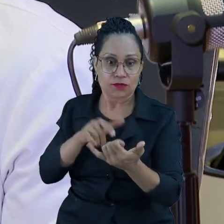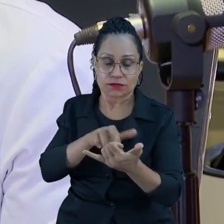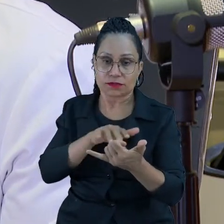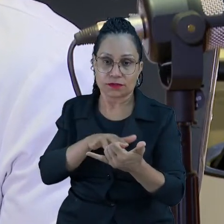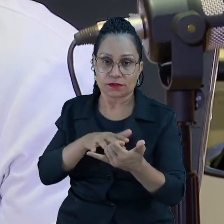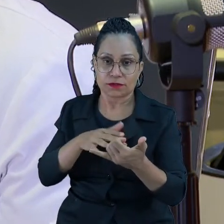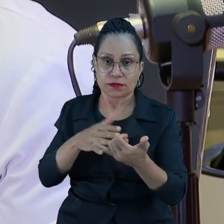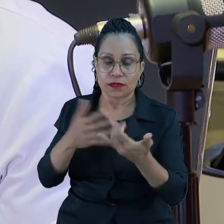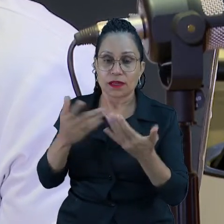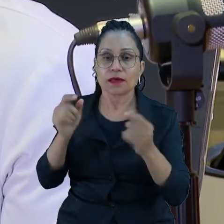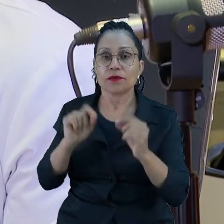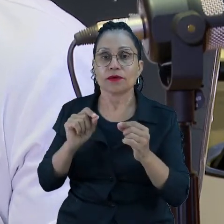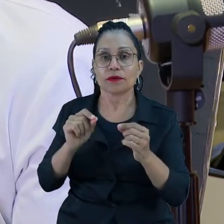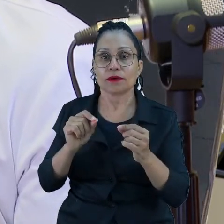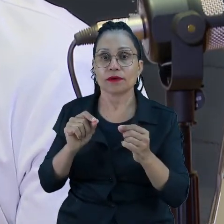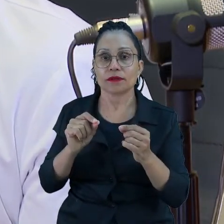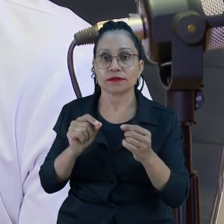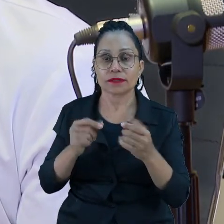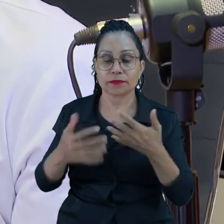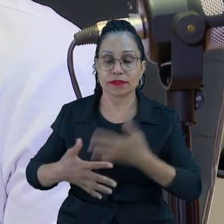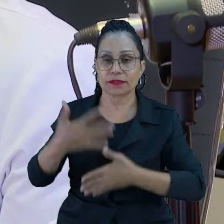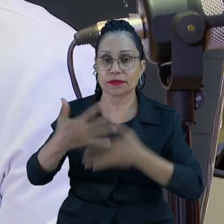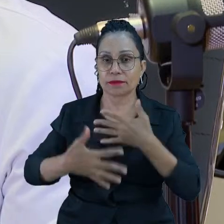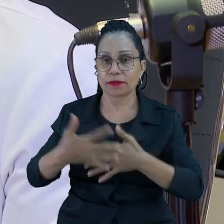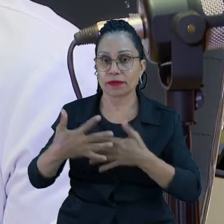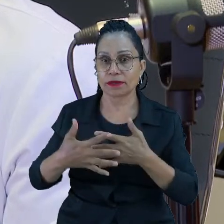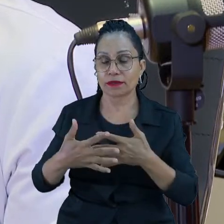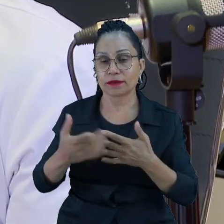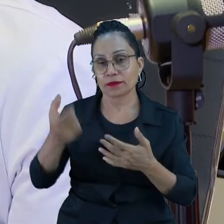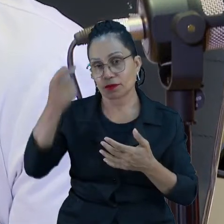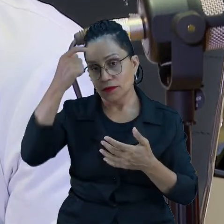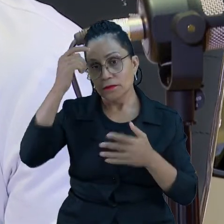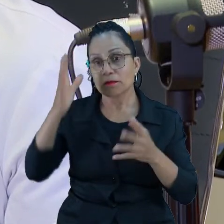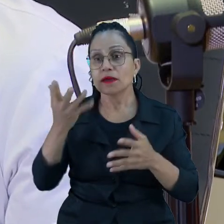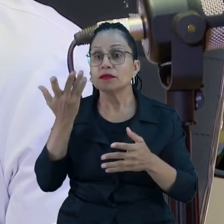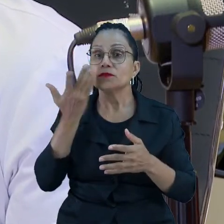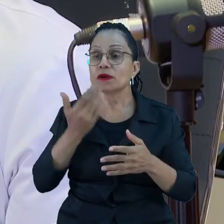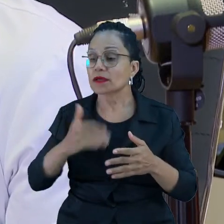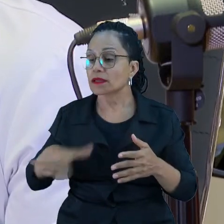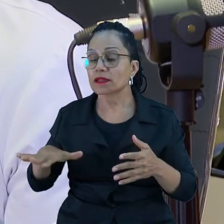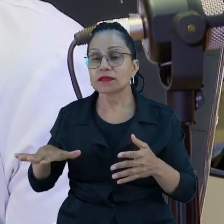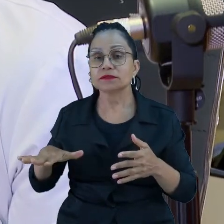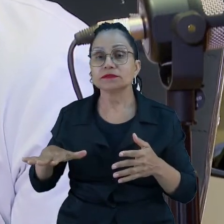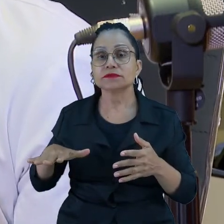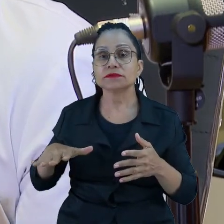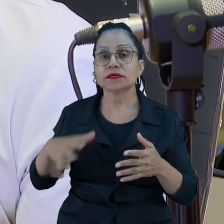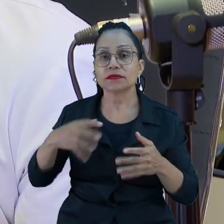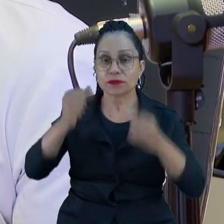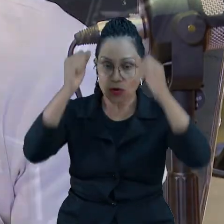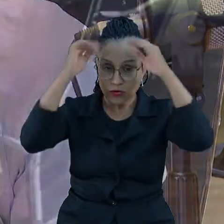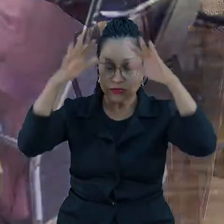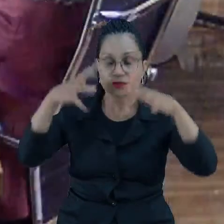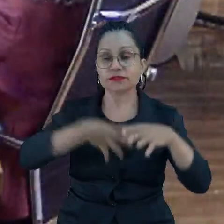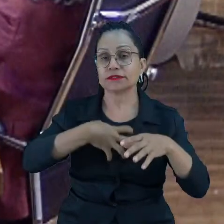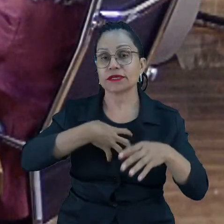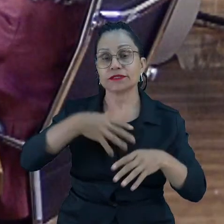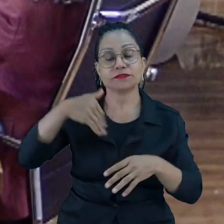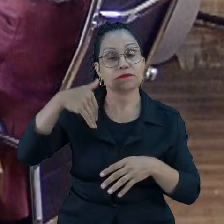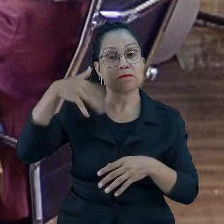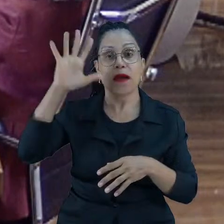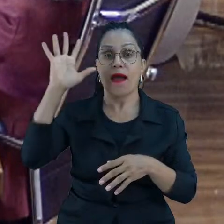tenho consciência hoje. Uma criança autista, ela sente tudo isso 1000 vezes mais. Se a gente não tiver um cuidado